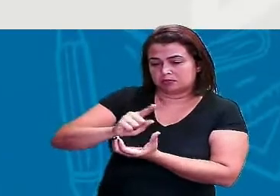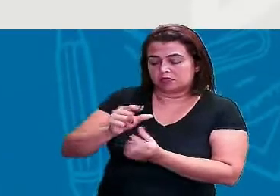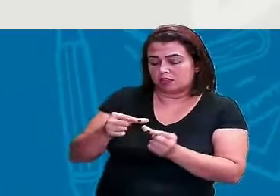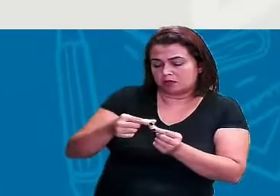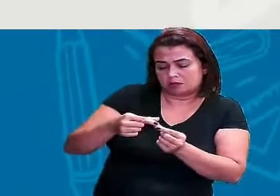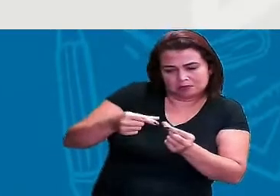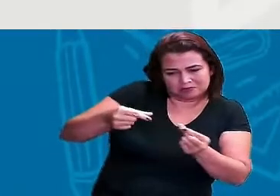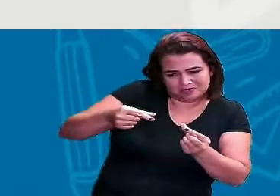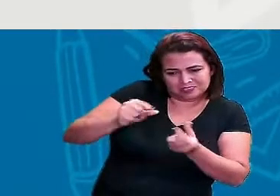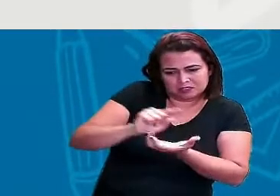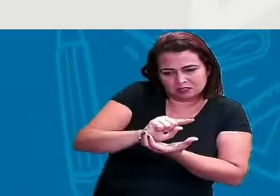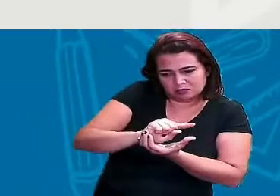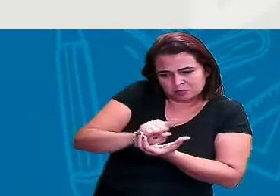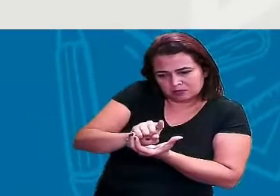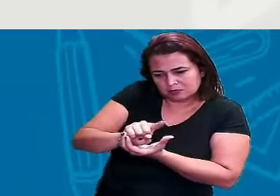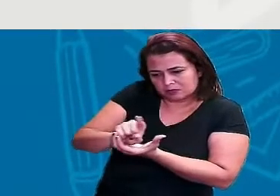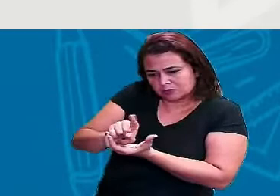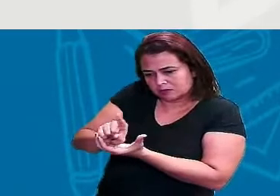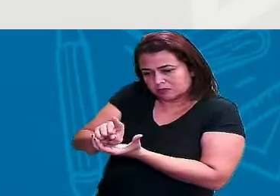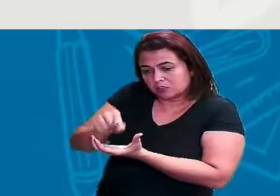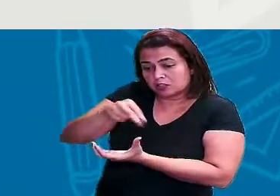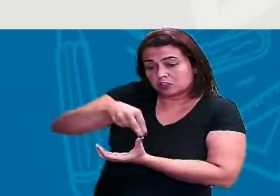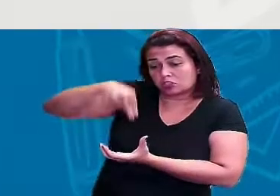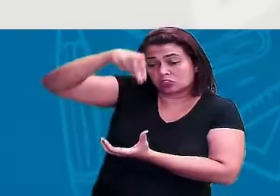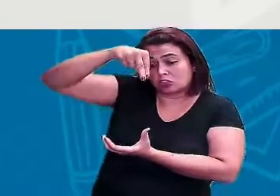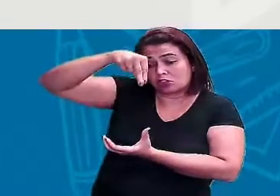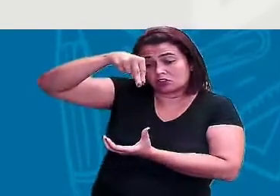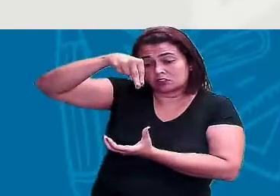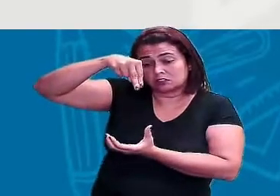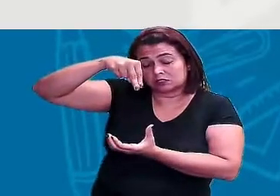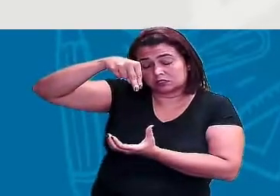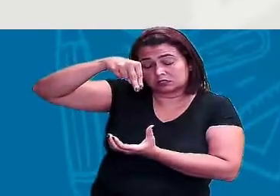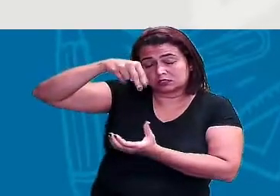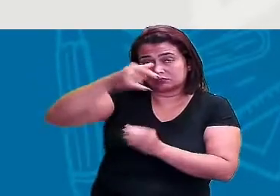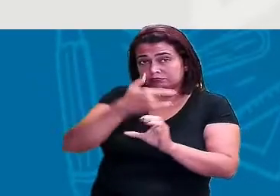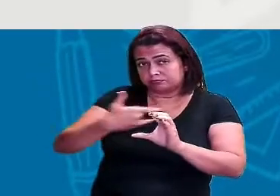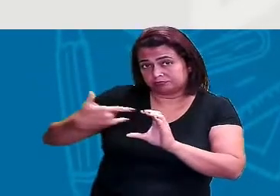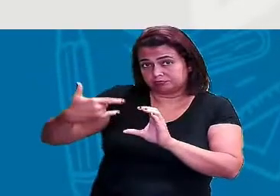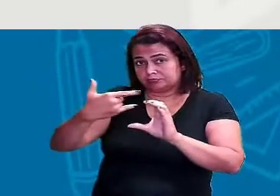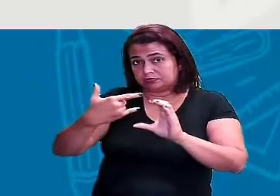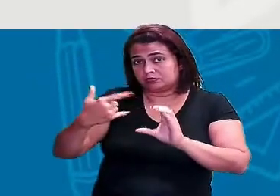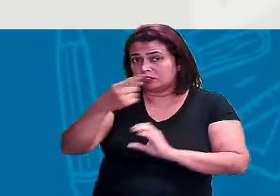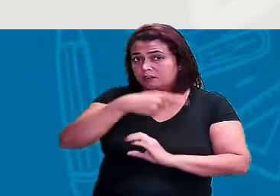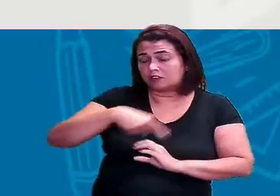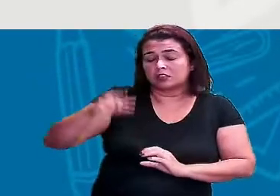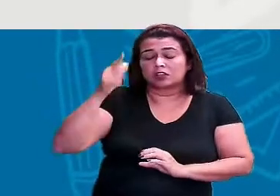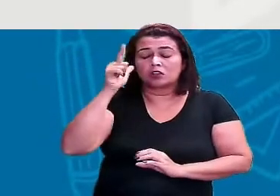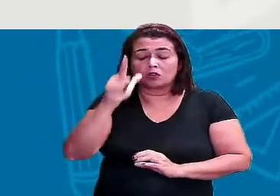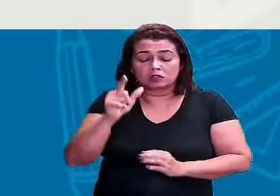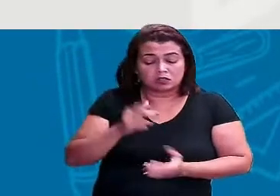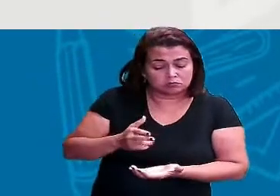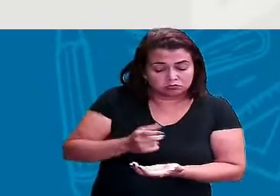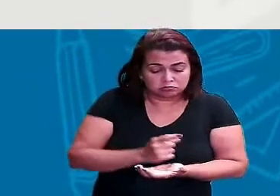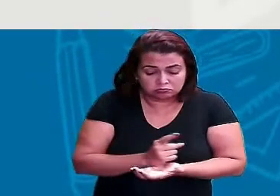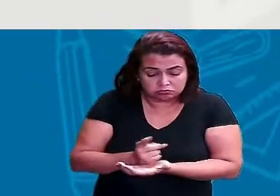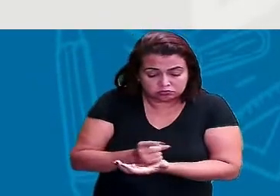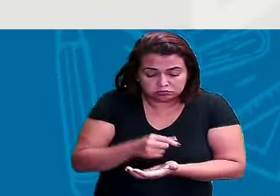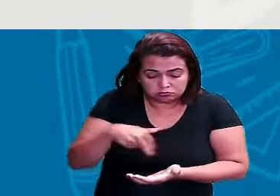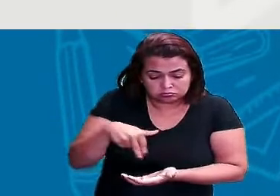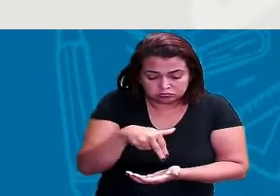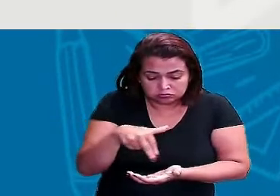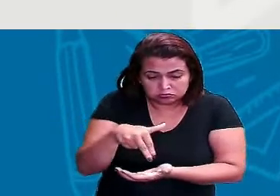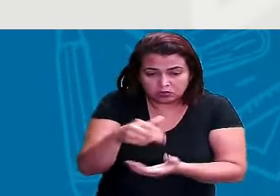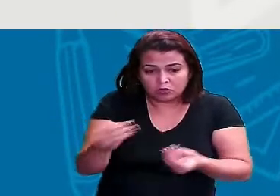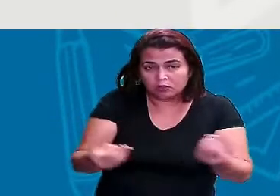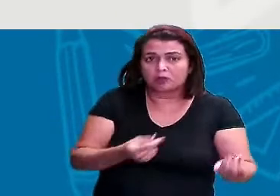né, magnético, dando a direção em que você deve seguir. Então, os chineses inventaram isso há